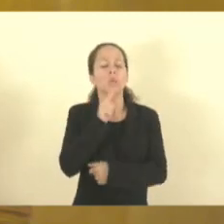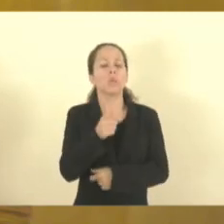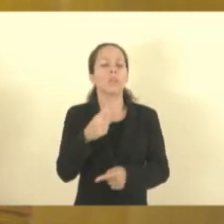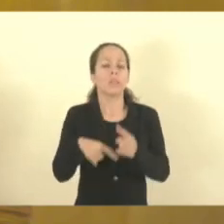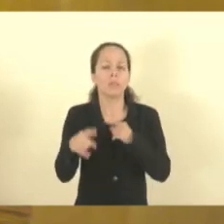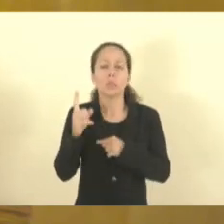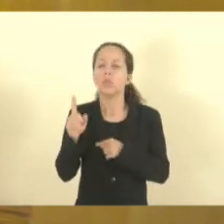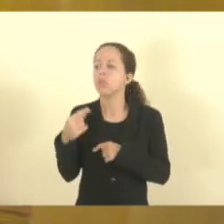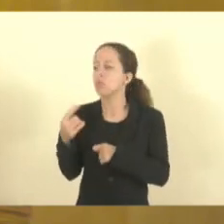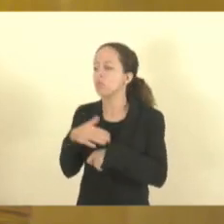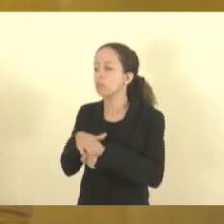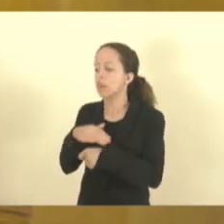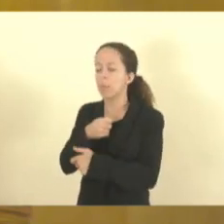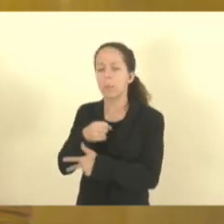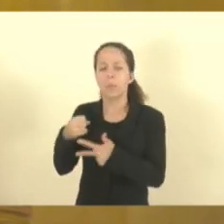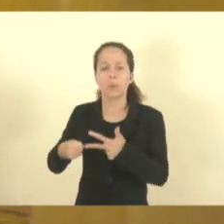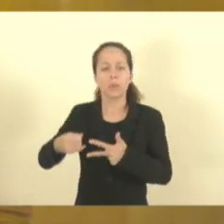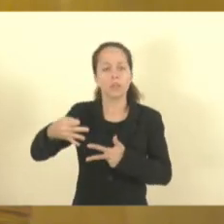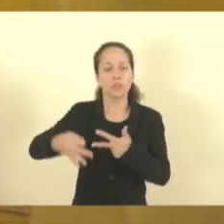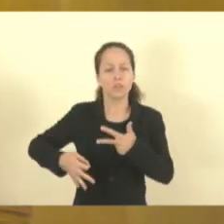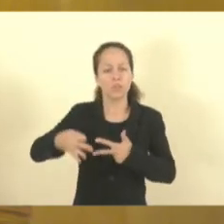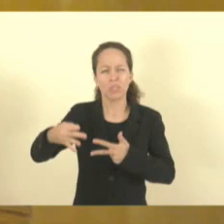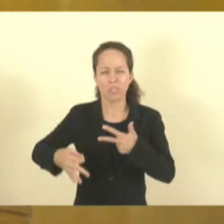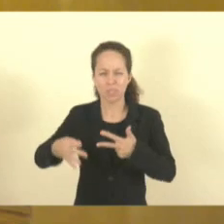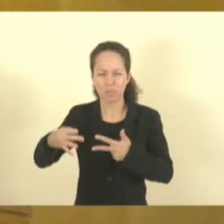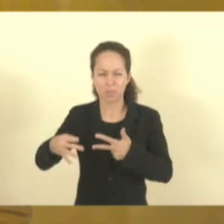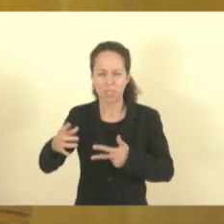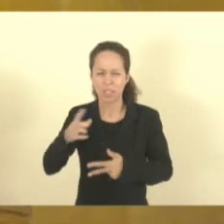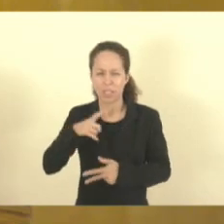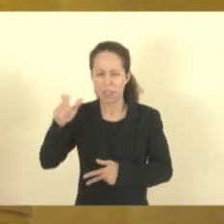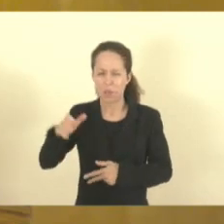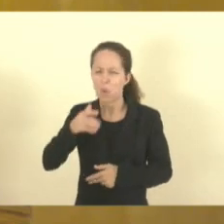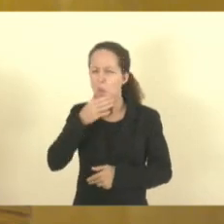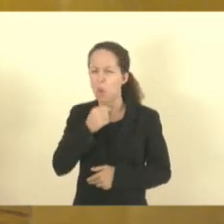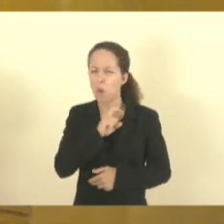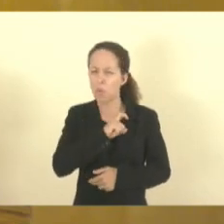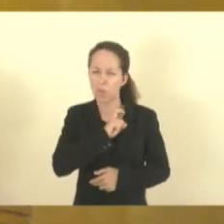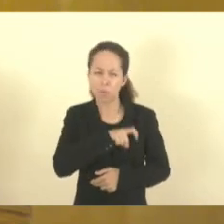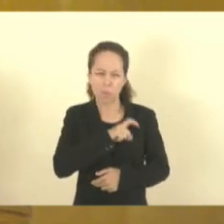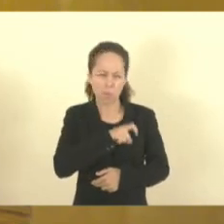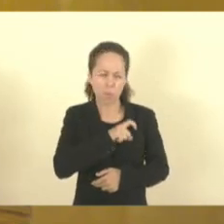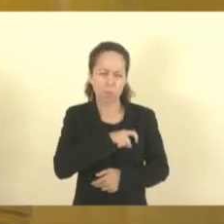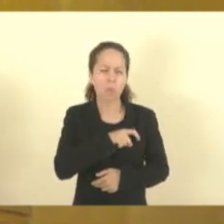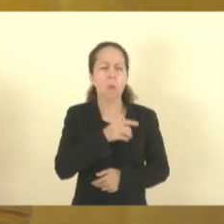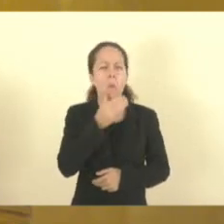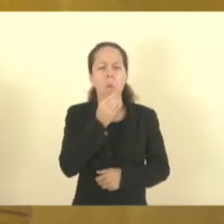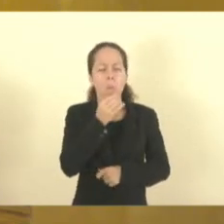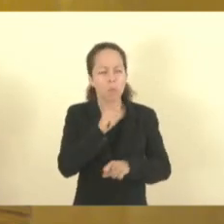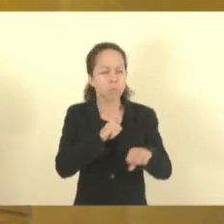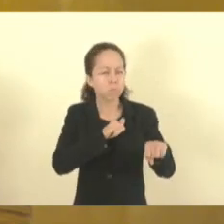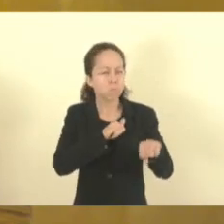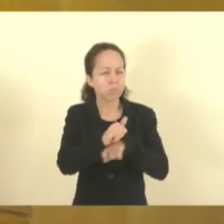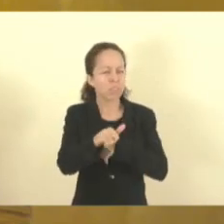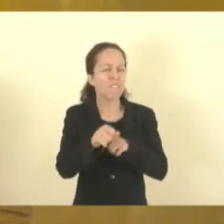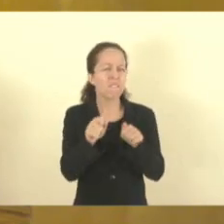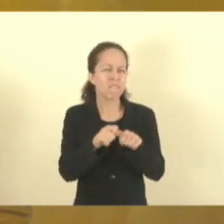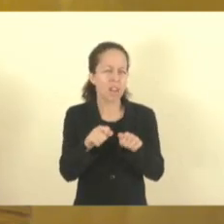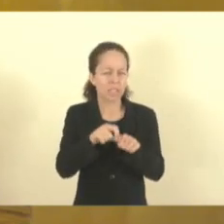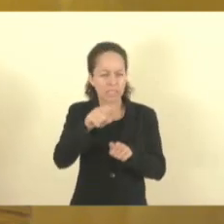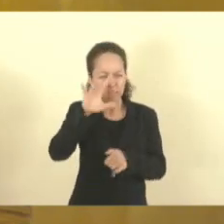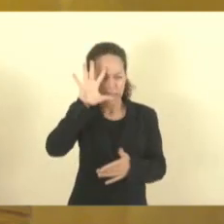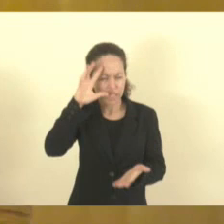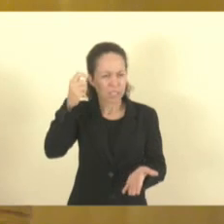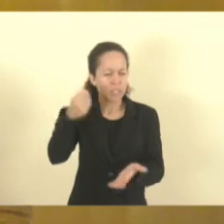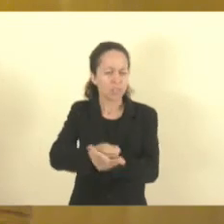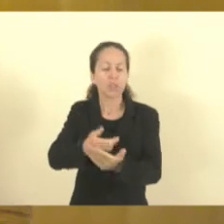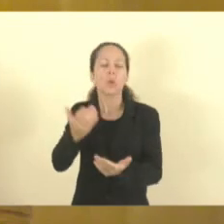Poder Judiciário, que é inadmissível que um picareta, um fraudulento, um golpista consiga uma decisão